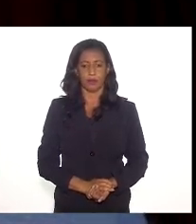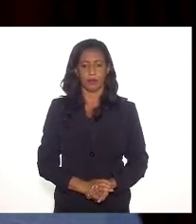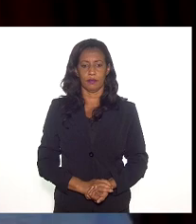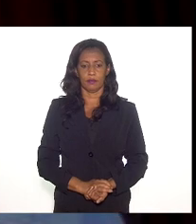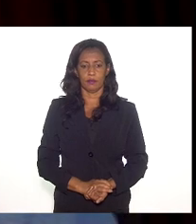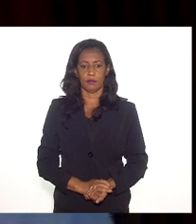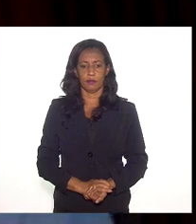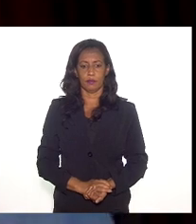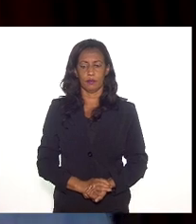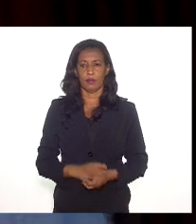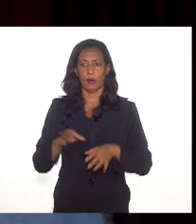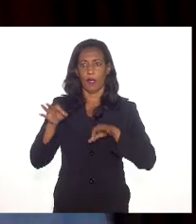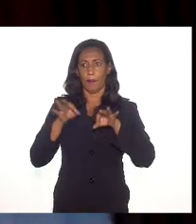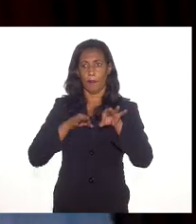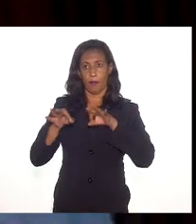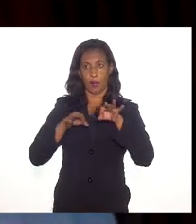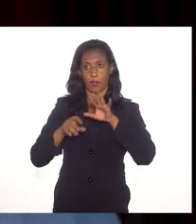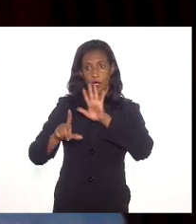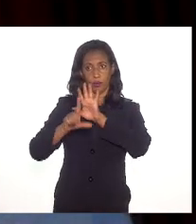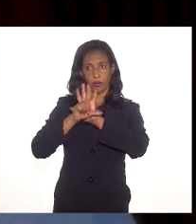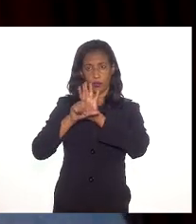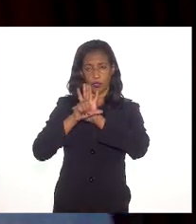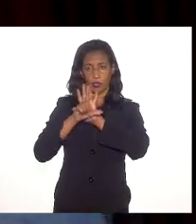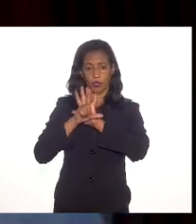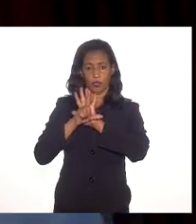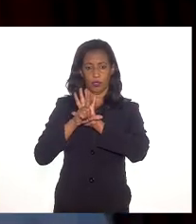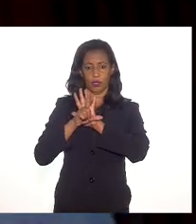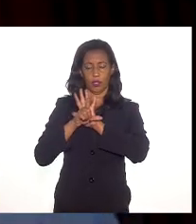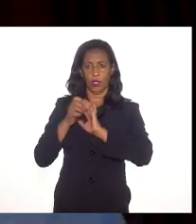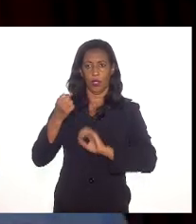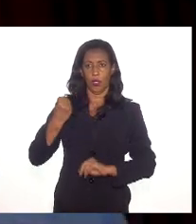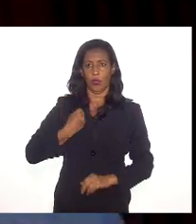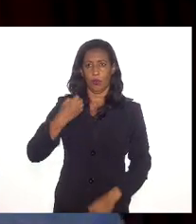10 da pauta, projeto de lei de autoria número